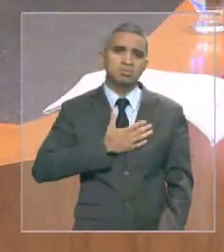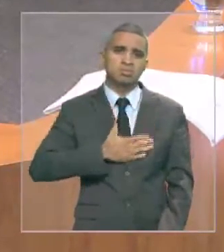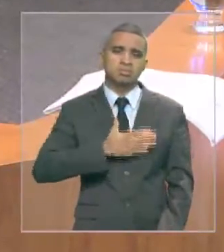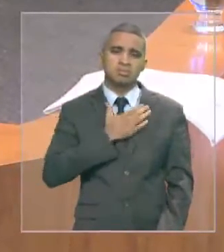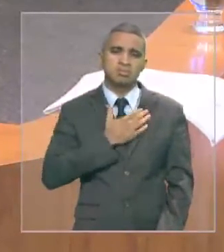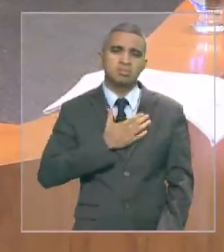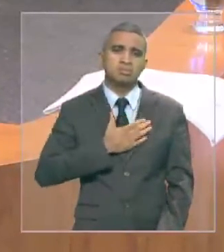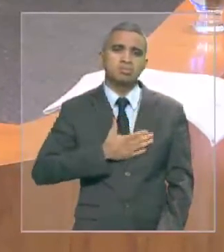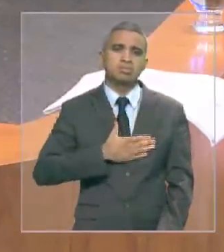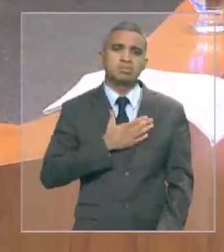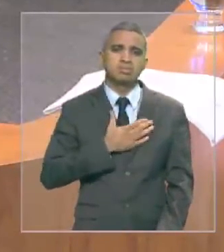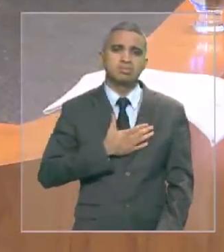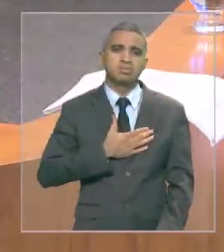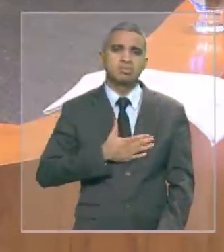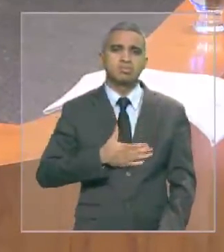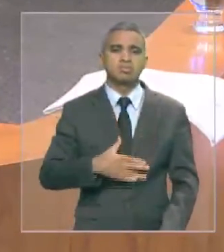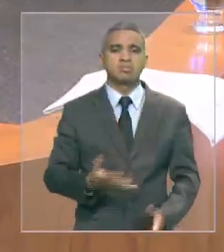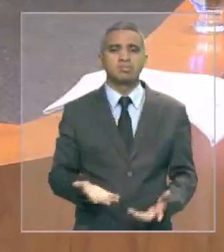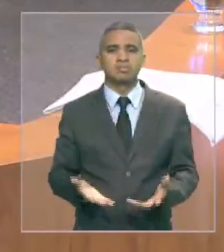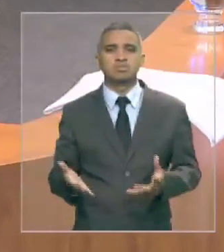e chegar na hora certa.